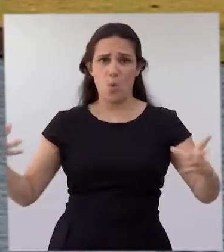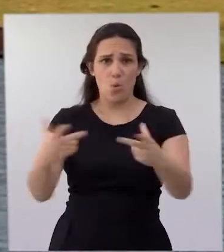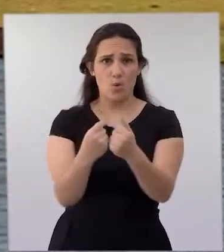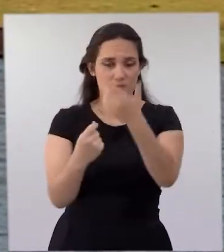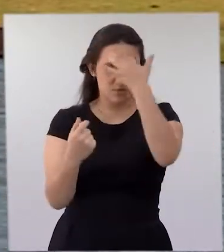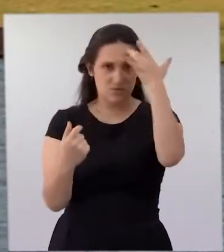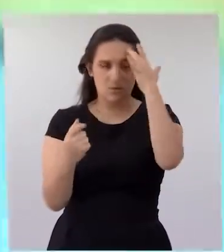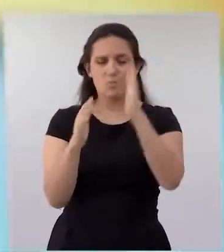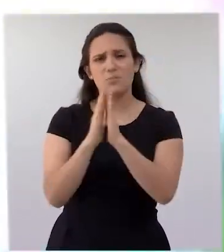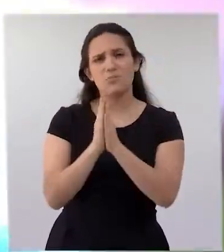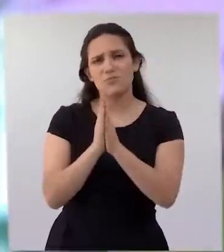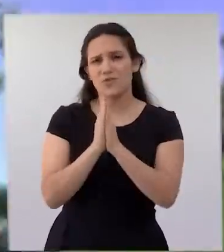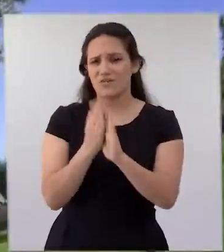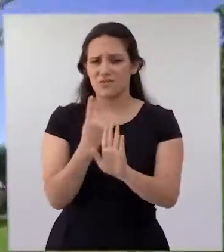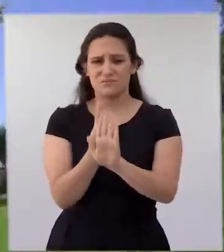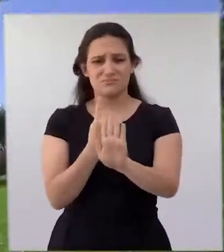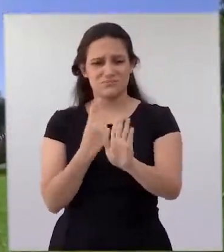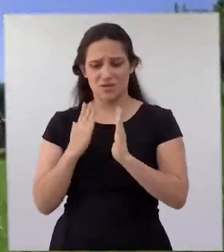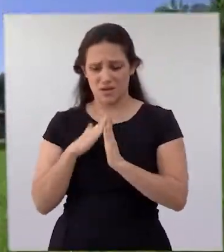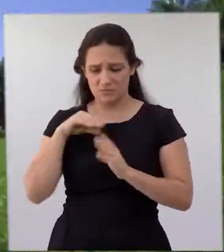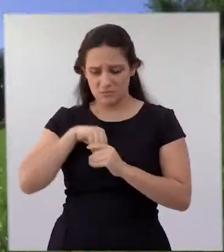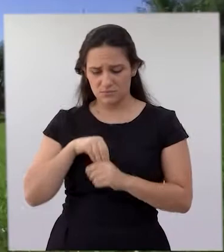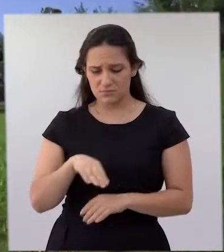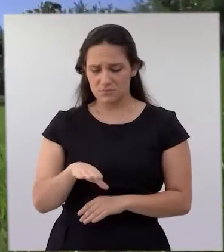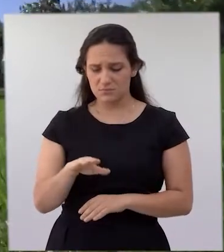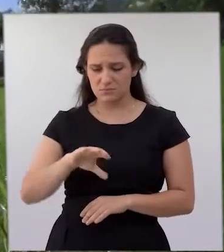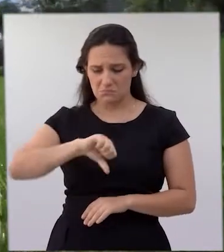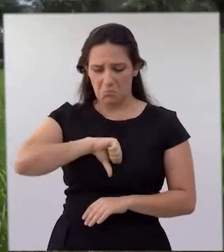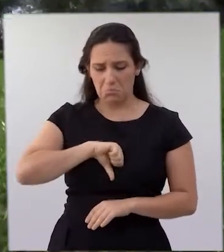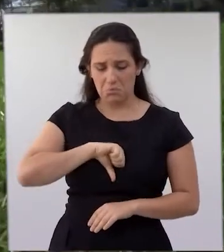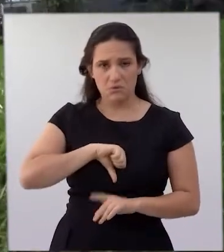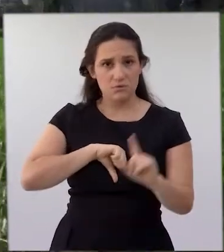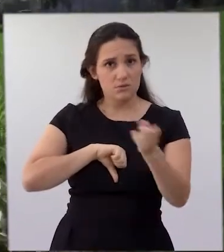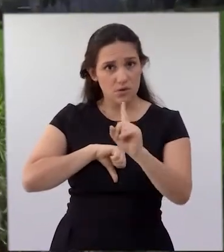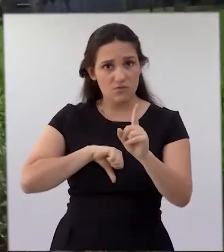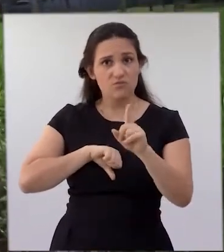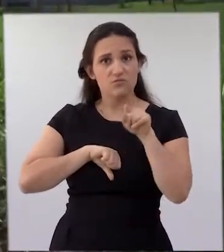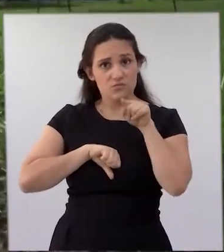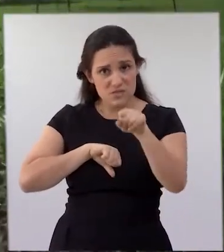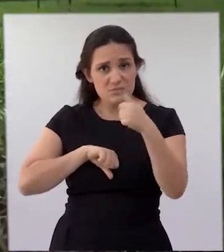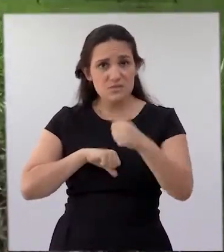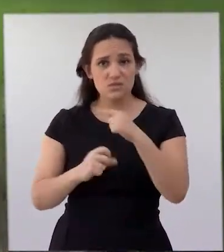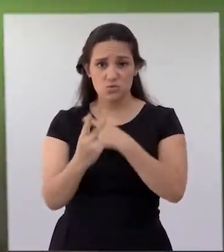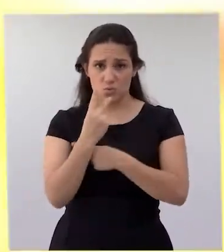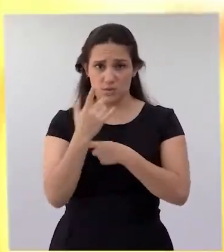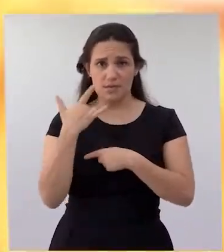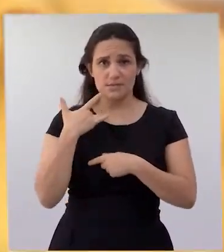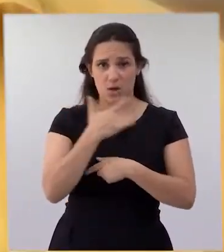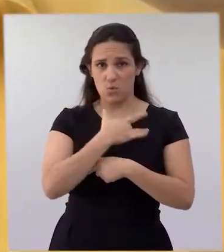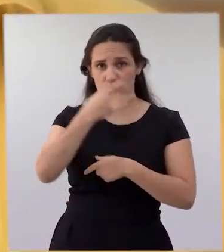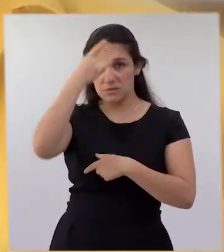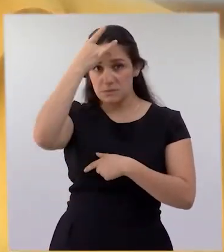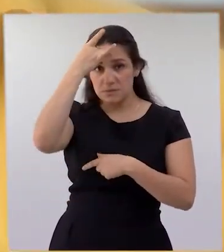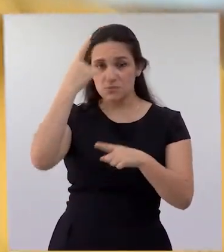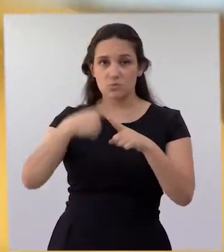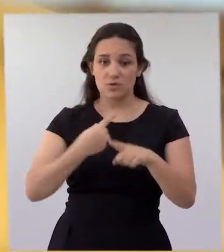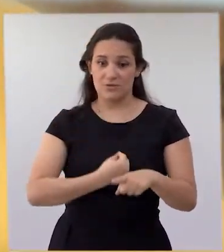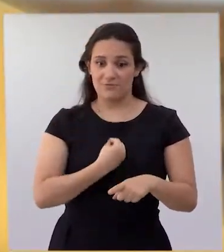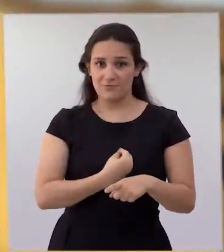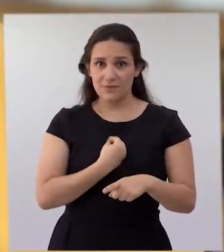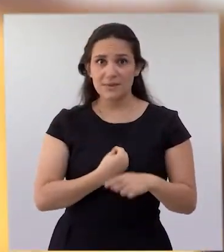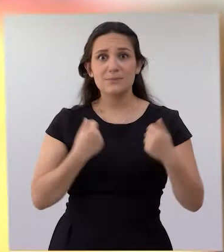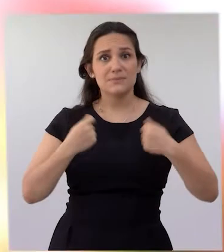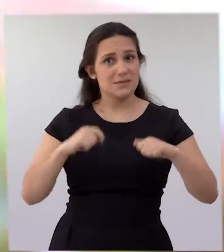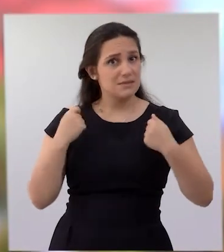da vida de todos. Não deixe que o isolamento te exclua do que verdadeiramente importa, a sua